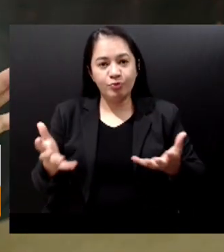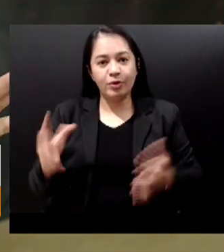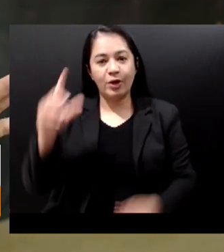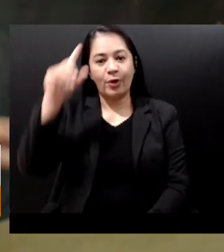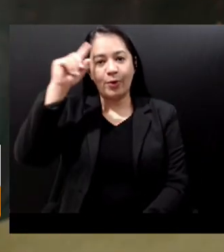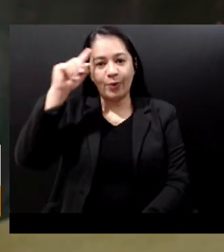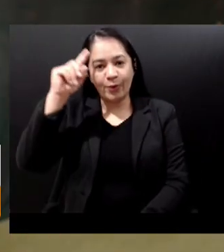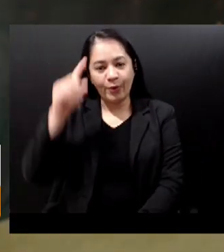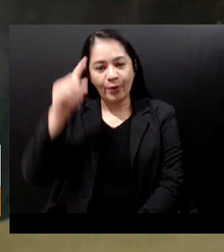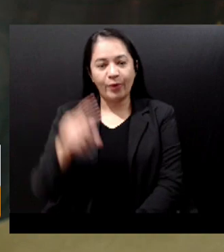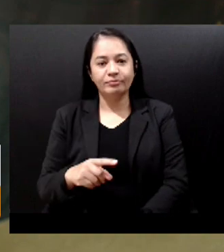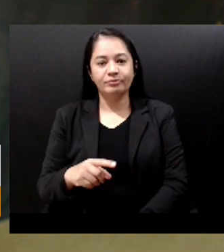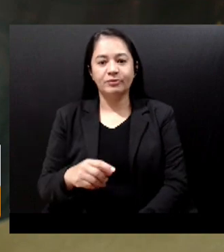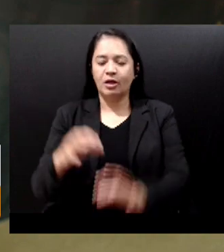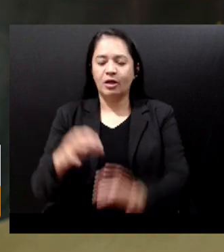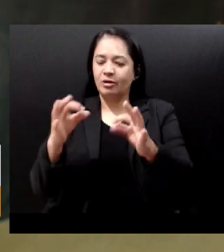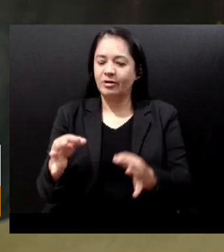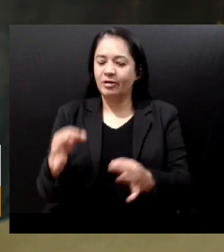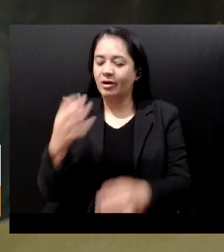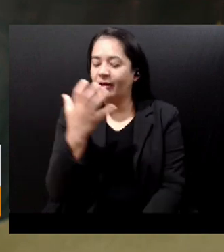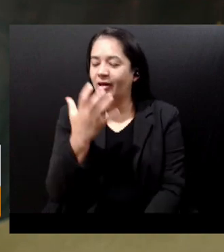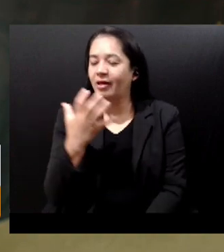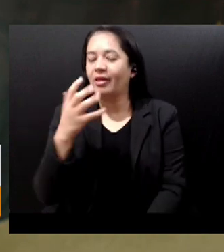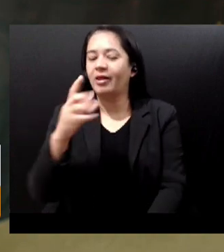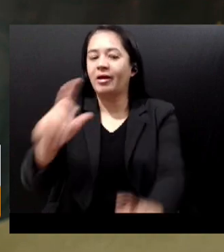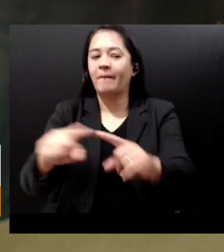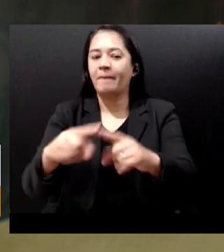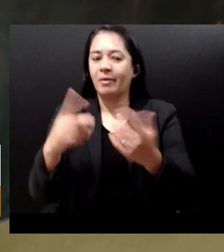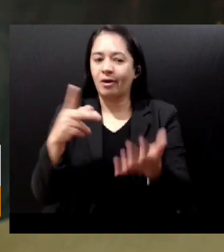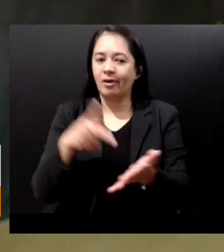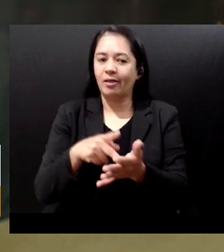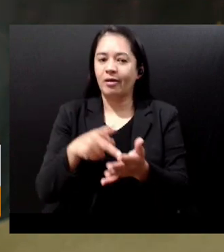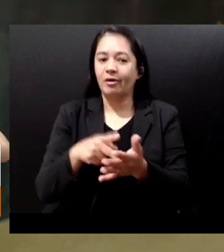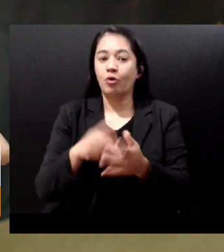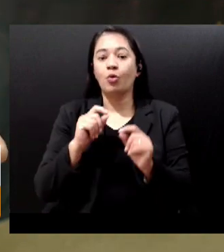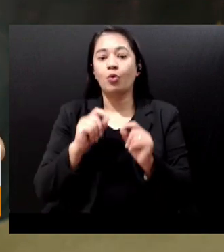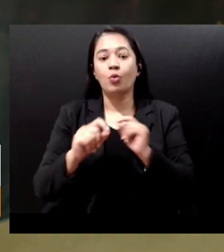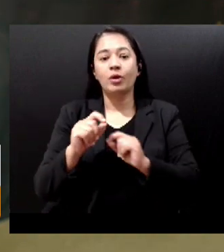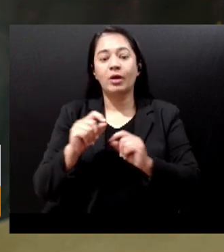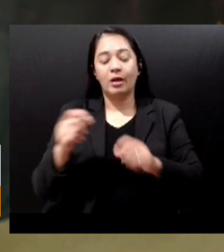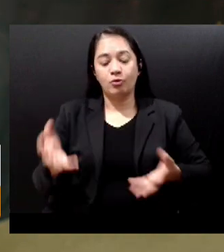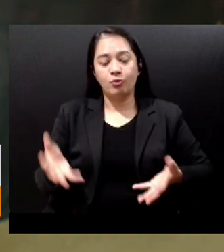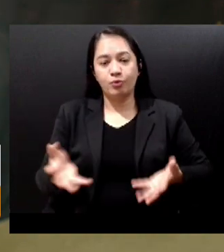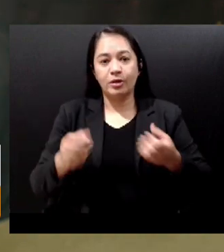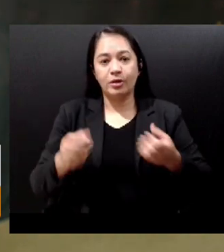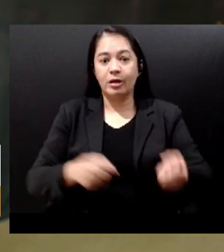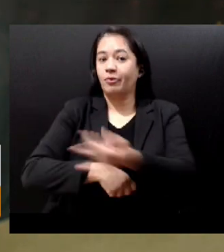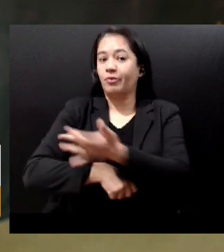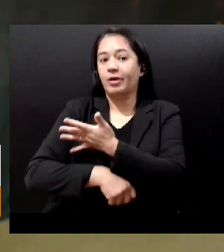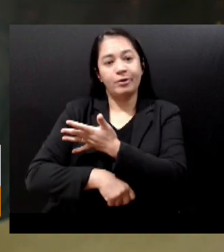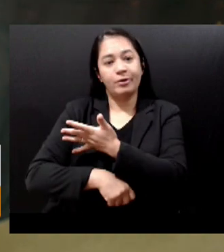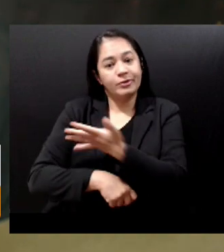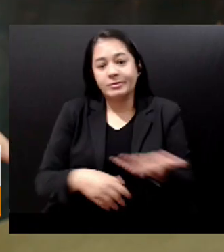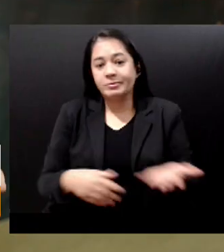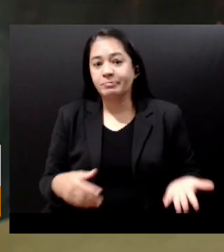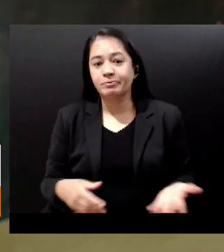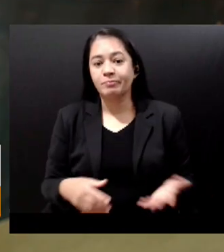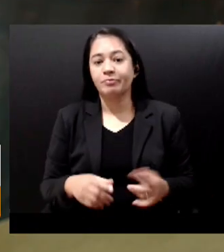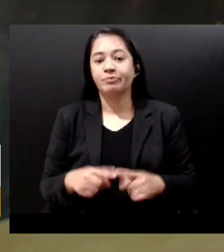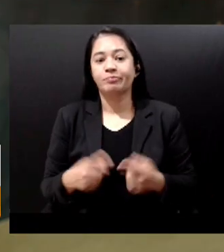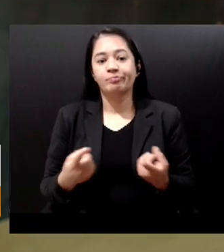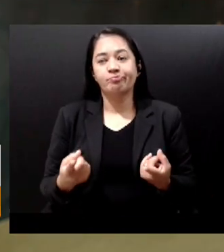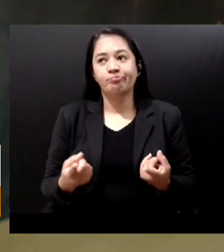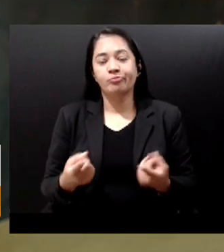ideal sedutor, mas a realidade, gente, é que a motivação é uma emoção volátil e fugaz, né? Então, você já